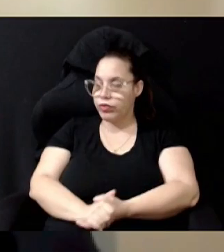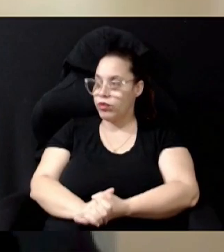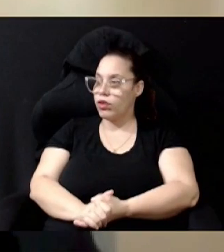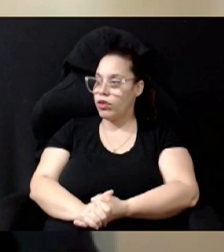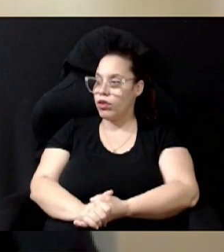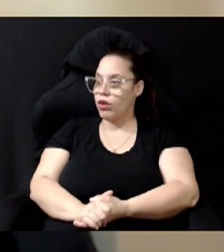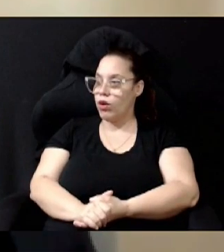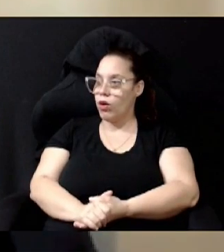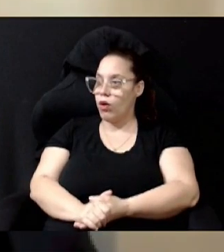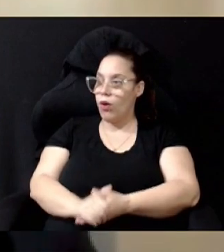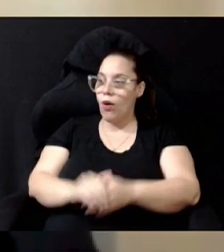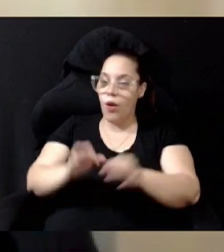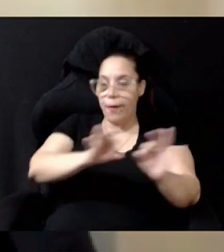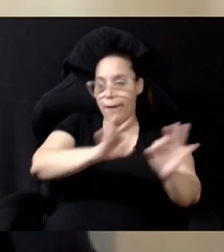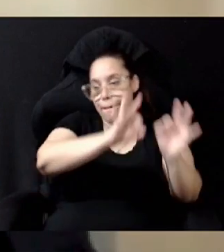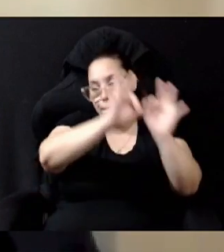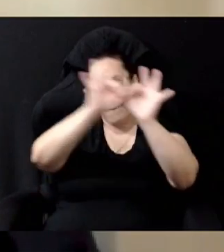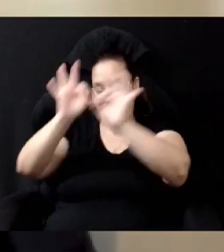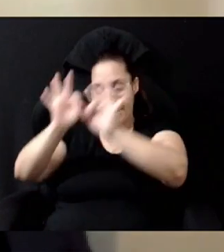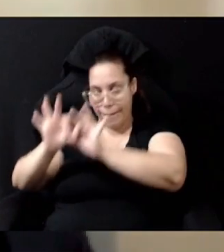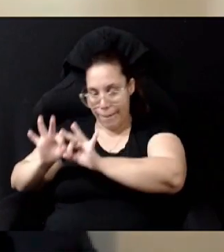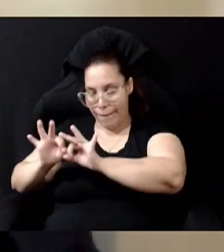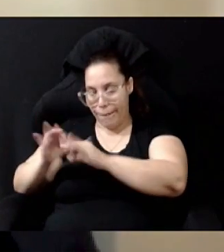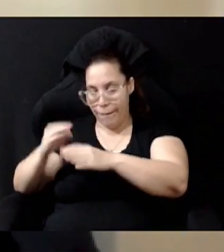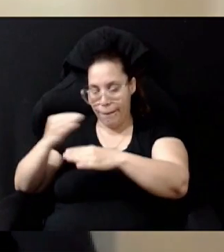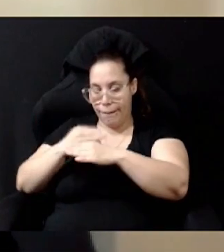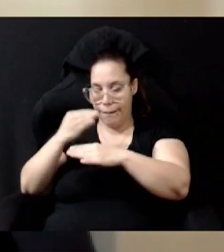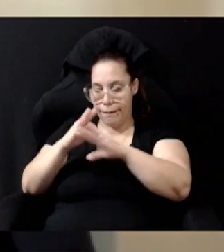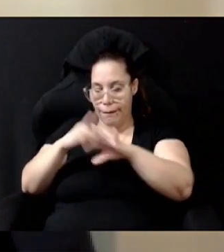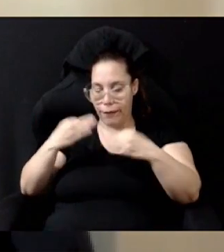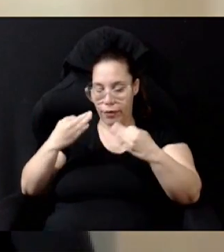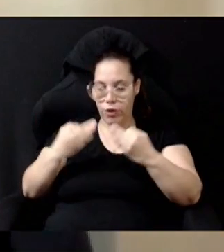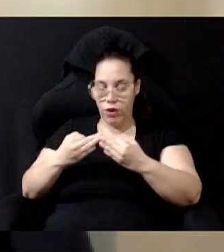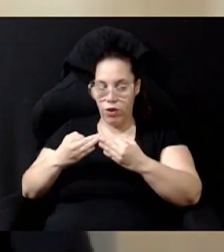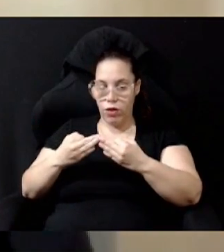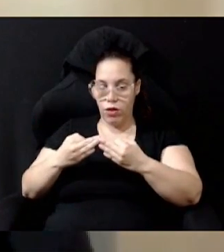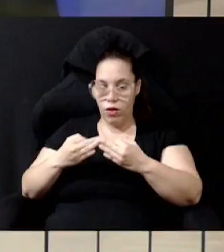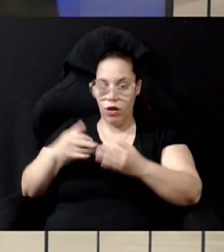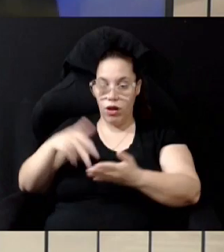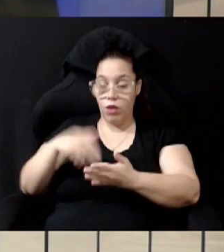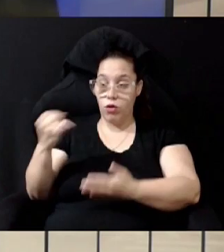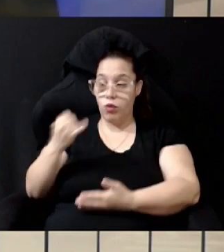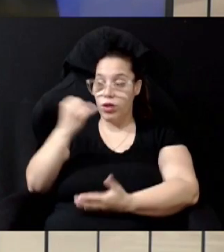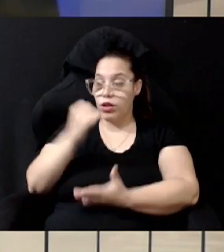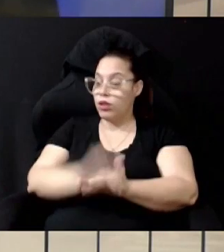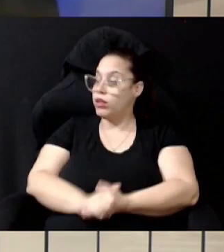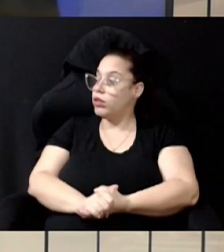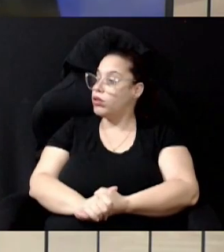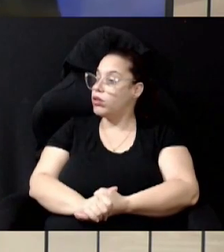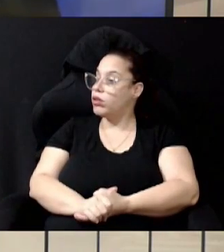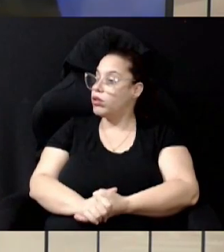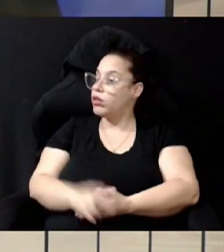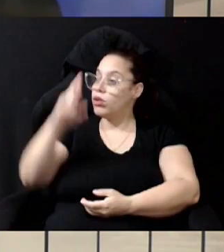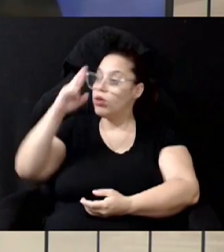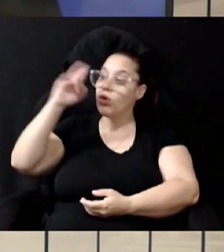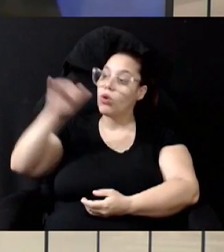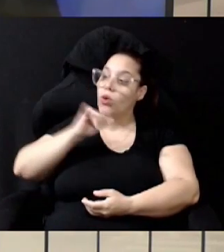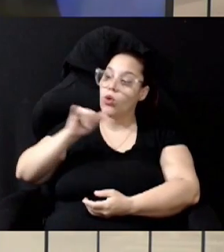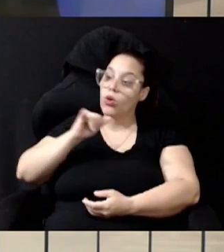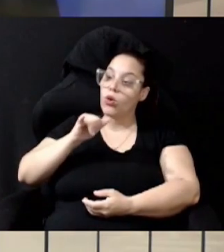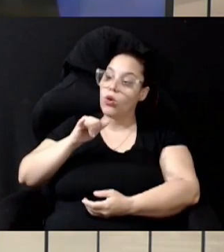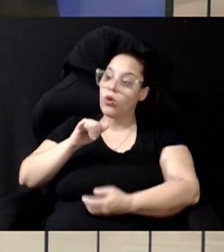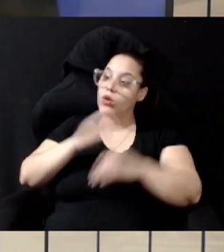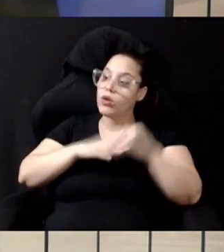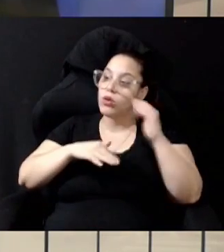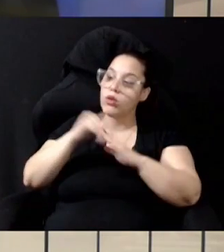rotina de consulta da família, do paciente, é importante. E como o senhor disse, né, tratar as doenças